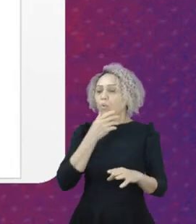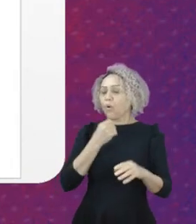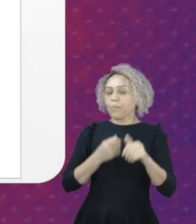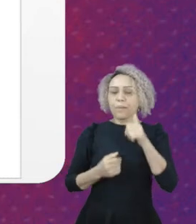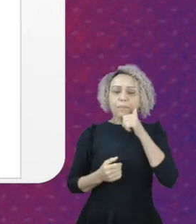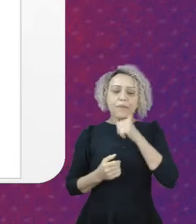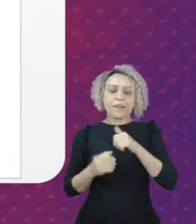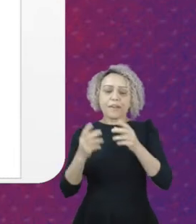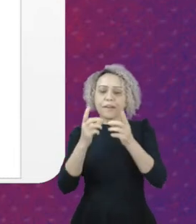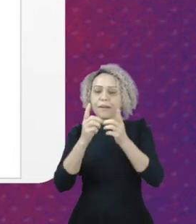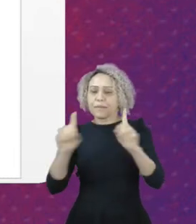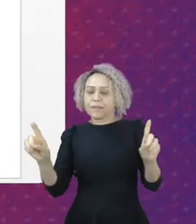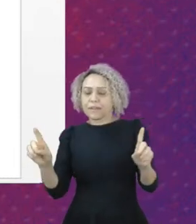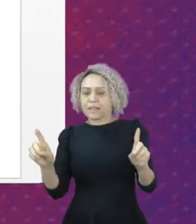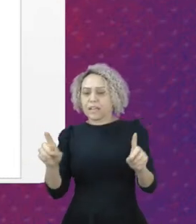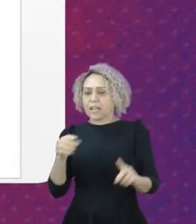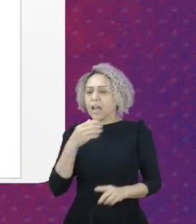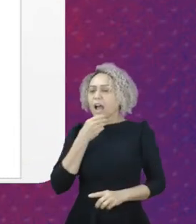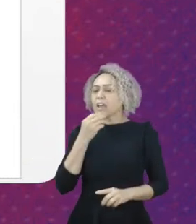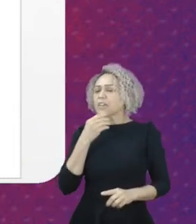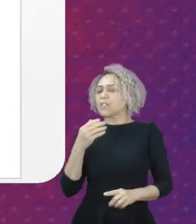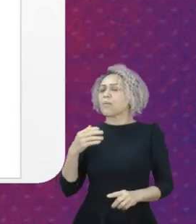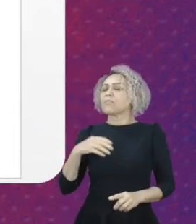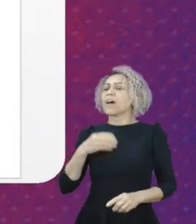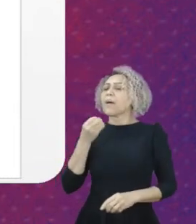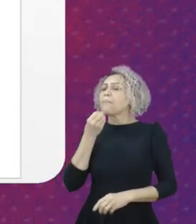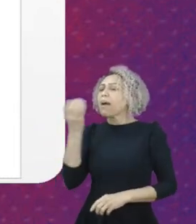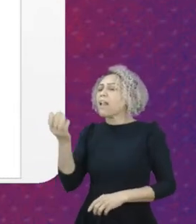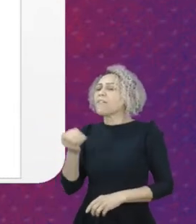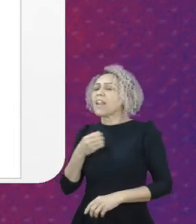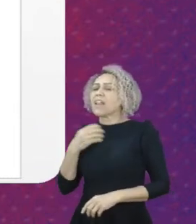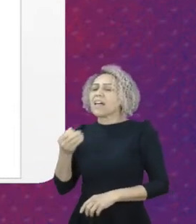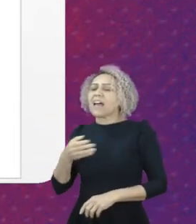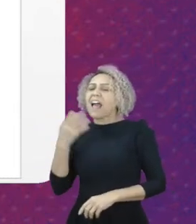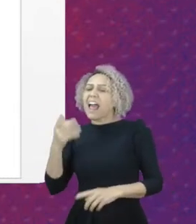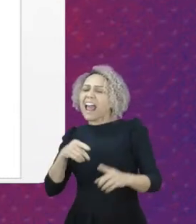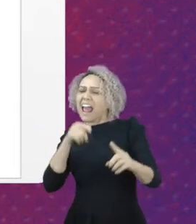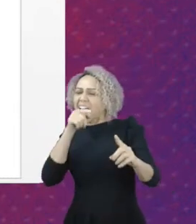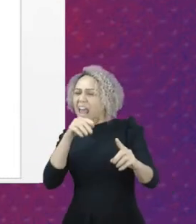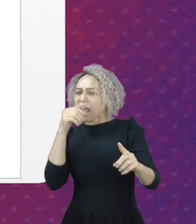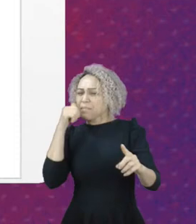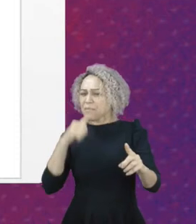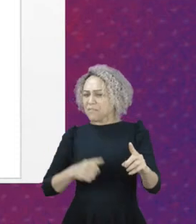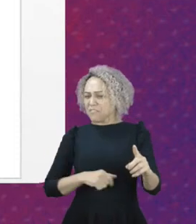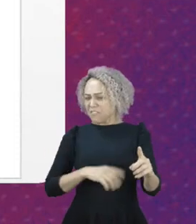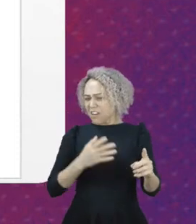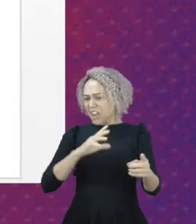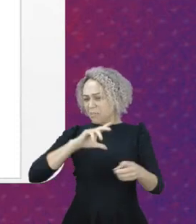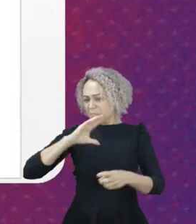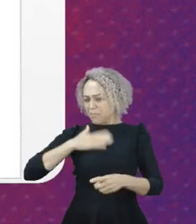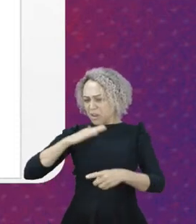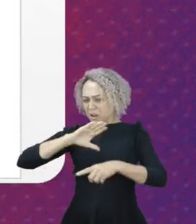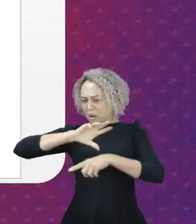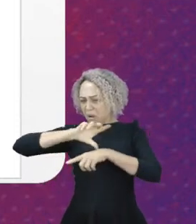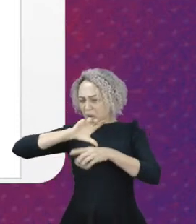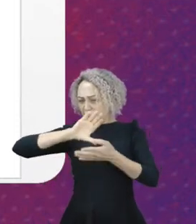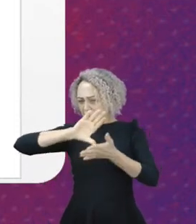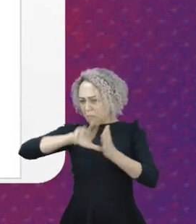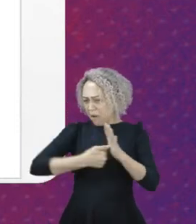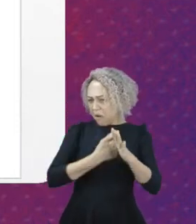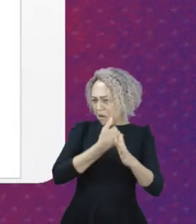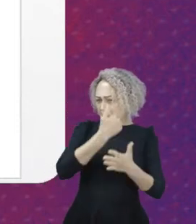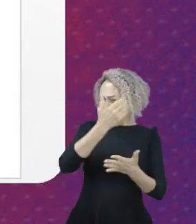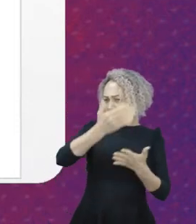sai espalhando, né, o parceiro, ou esse parceiro sai espalhando que a mulher deu um golpe, né, que ela roubou alguma